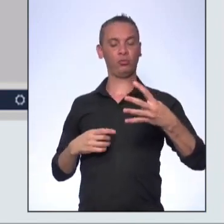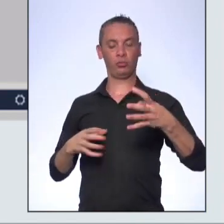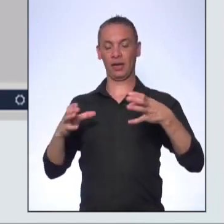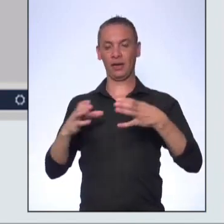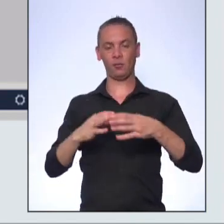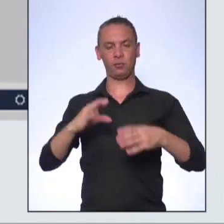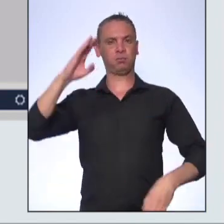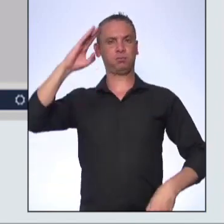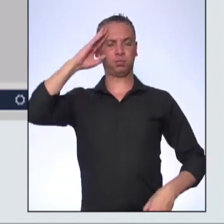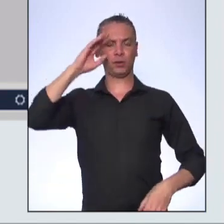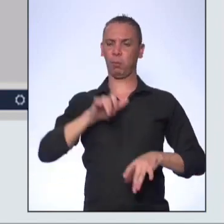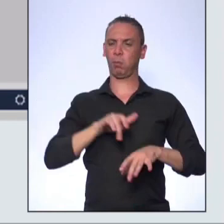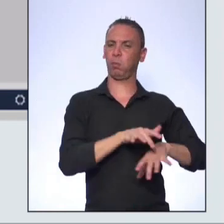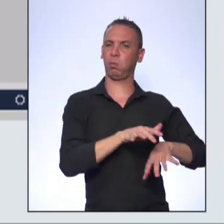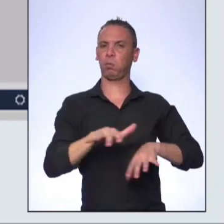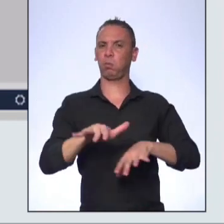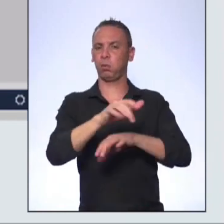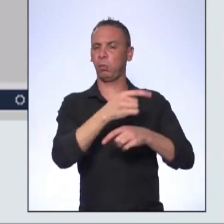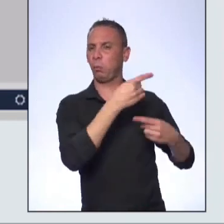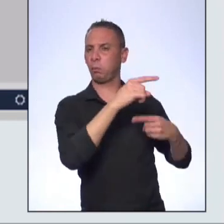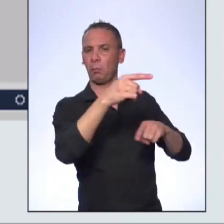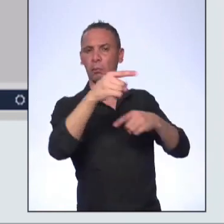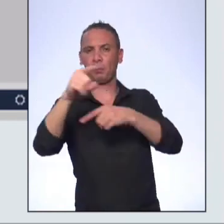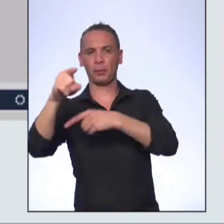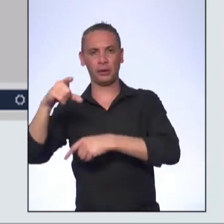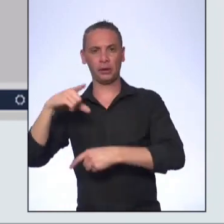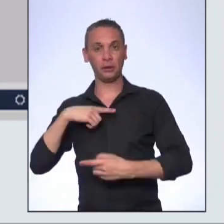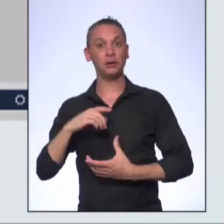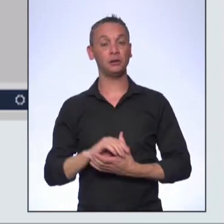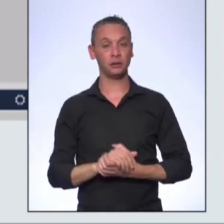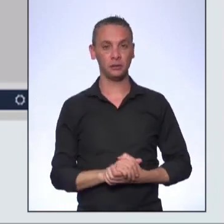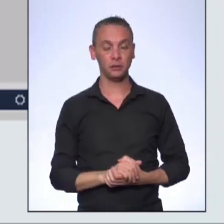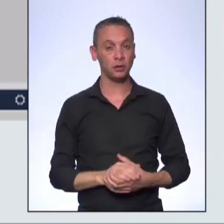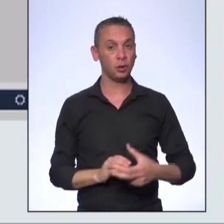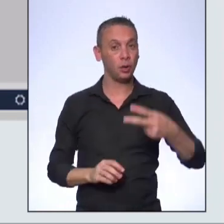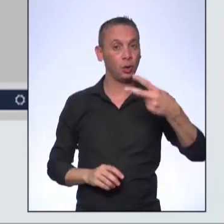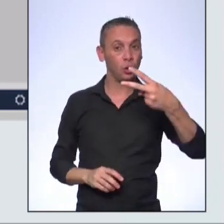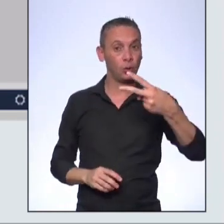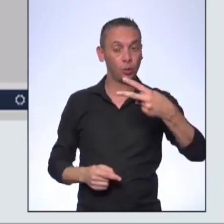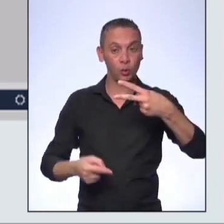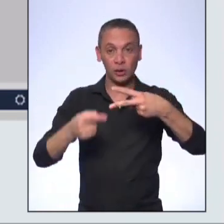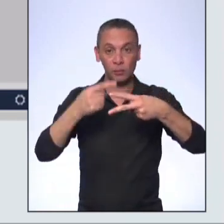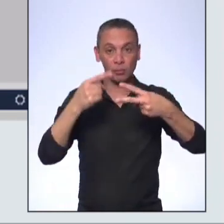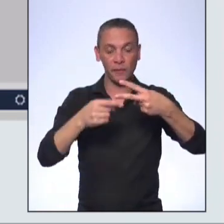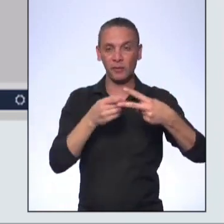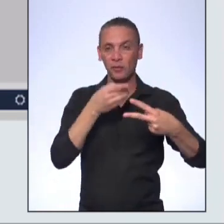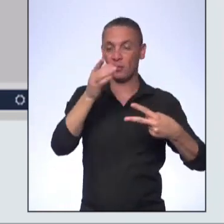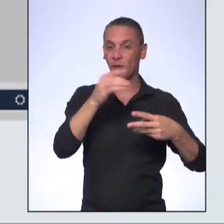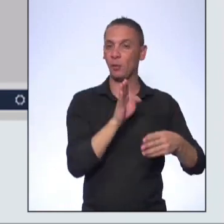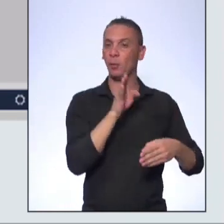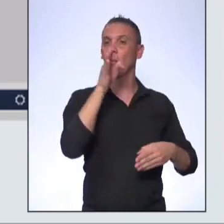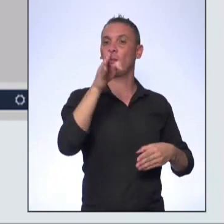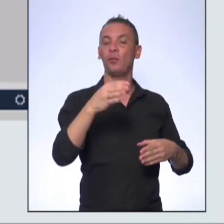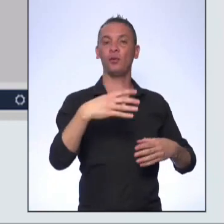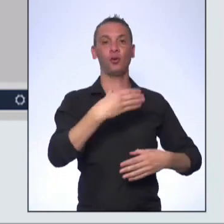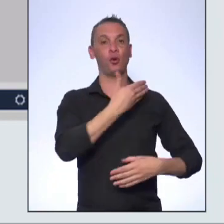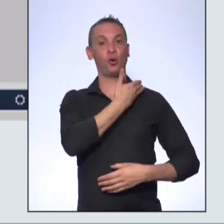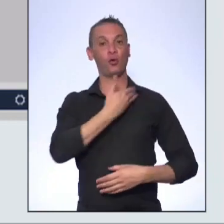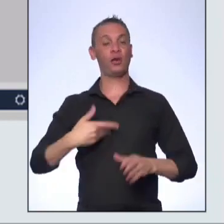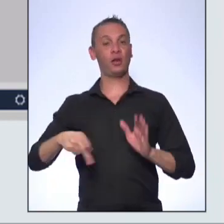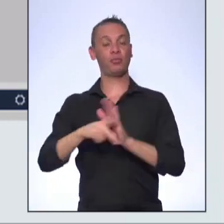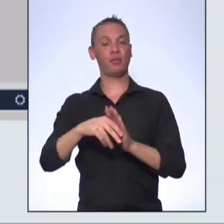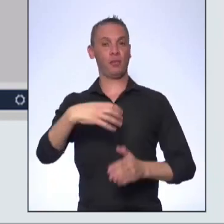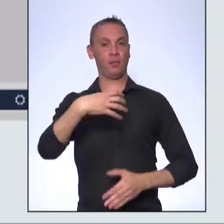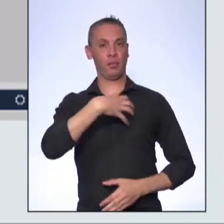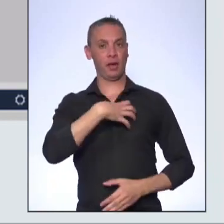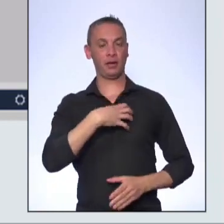os perigosos sertanejos da região. As 2 primeiras expedições foram enviadas pelo governo baiano,